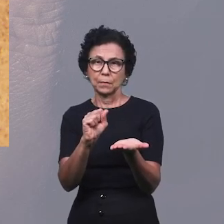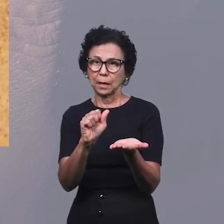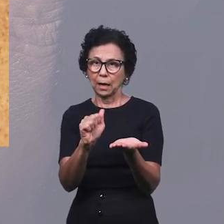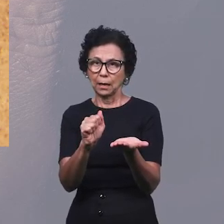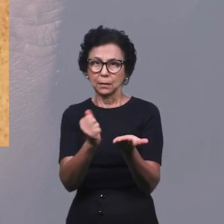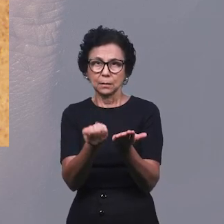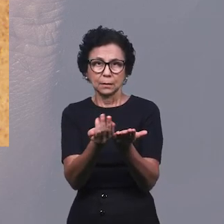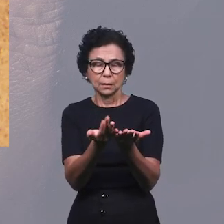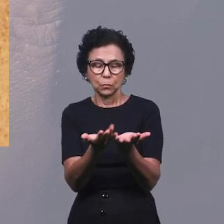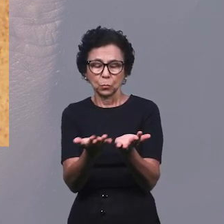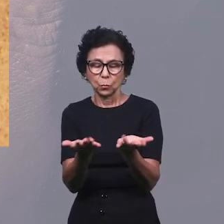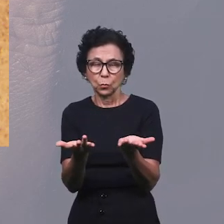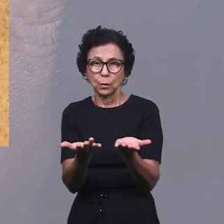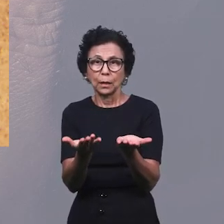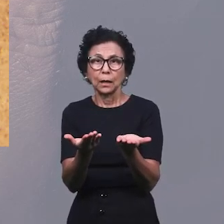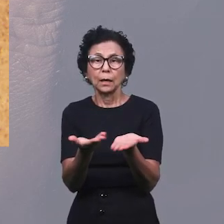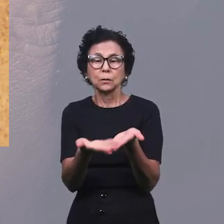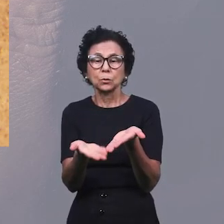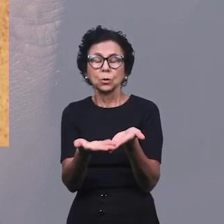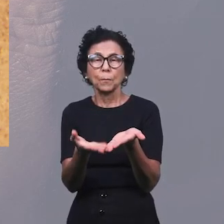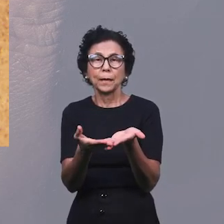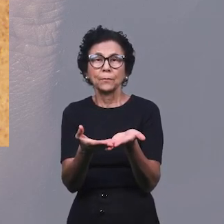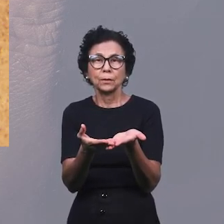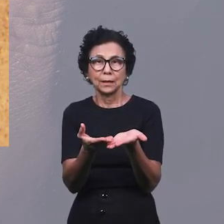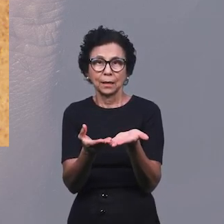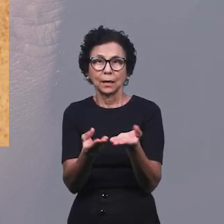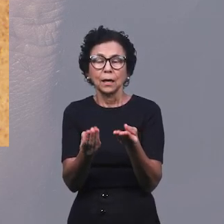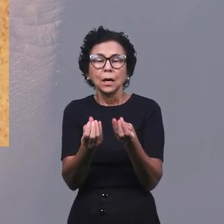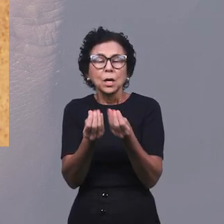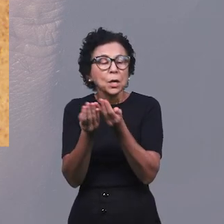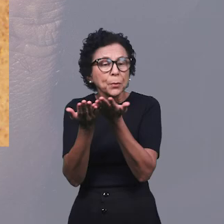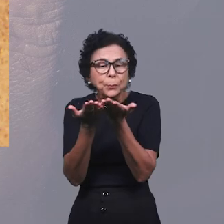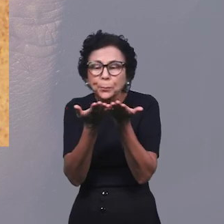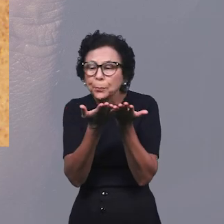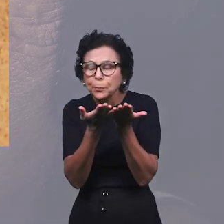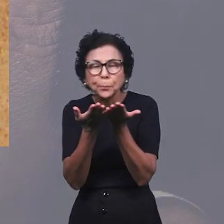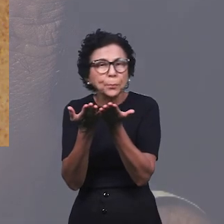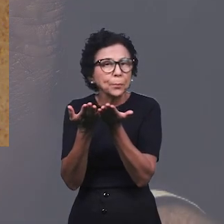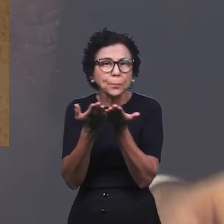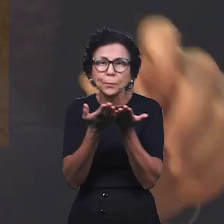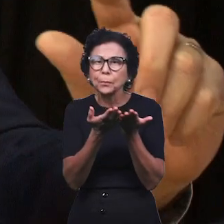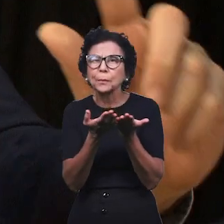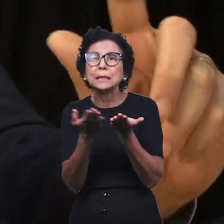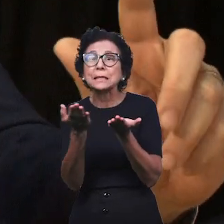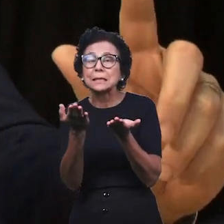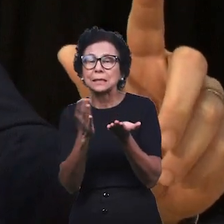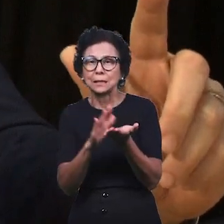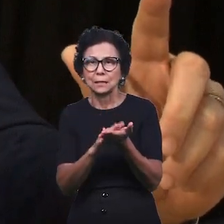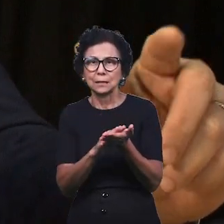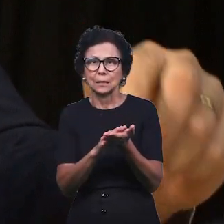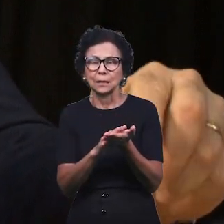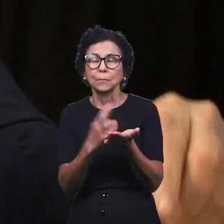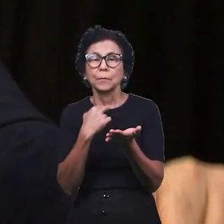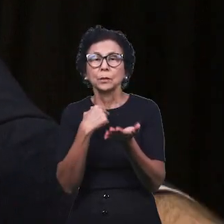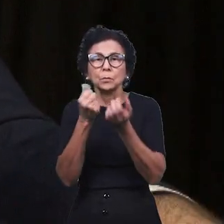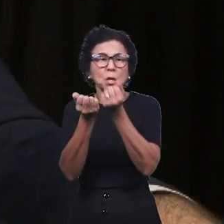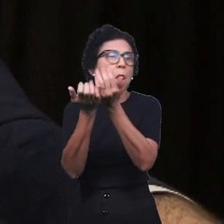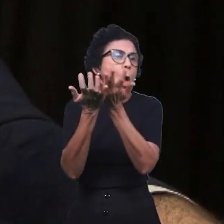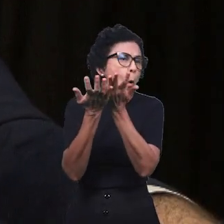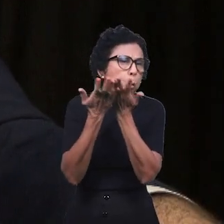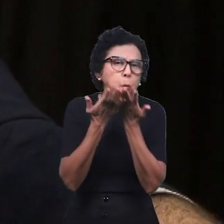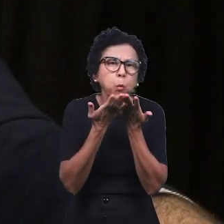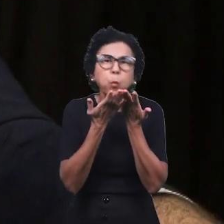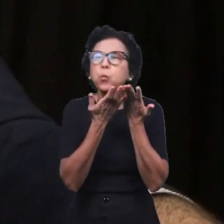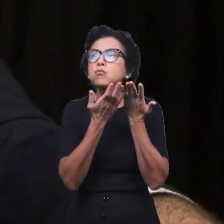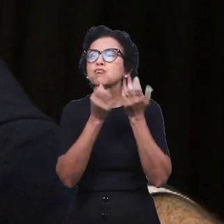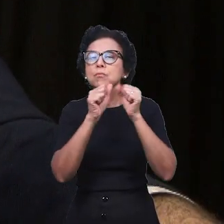falando assim abertamente, mas eram separadas e levadas a um lugar limpo. E esse lugar tinha que ser